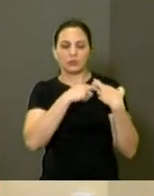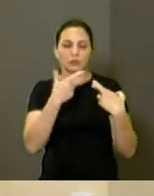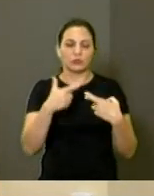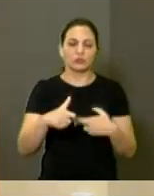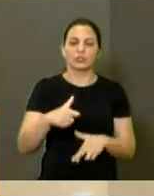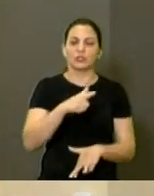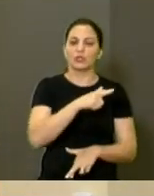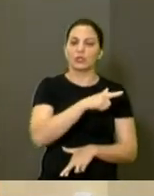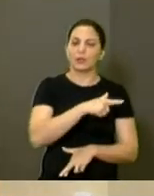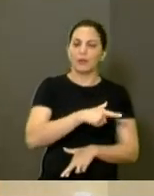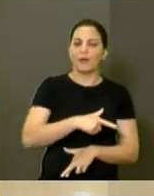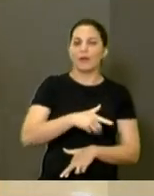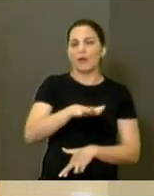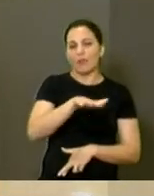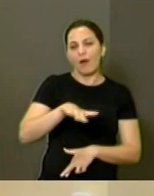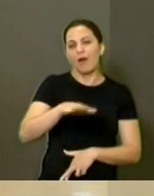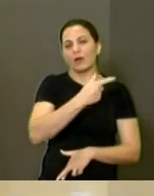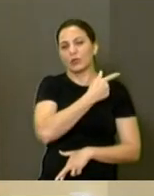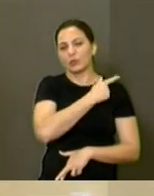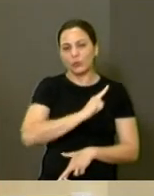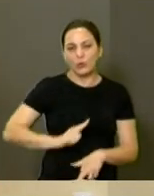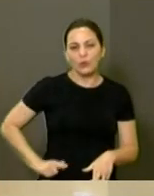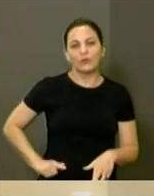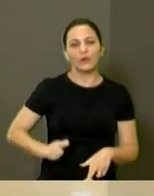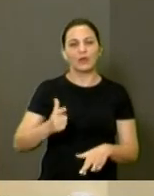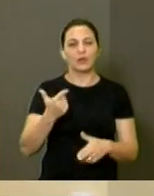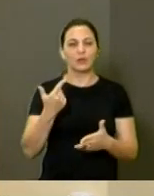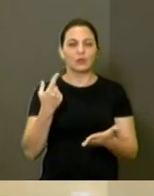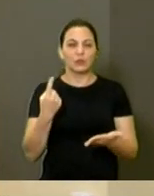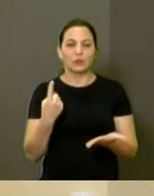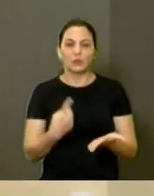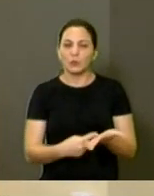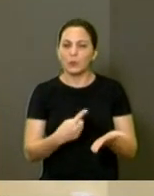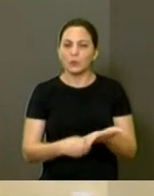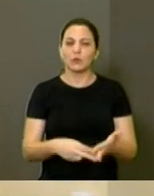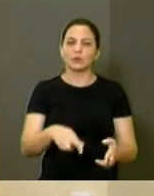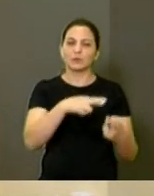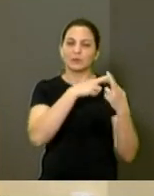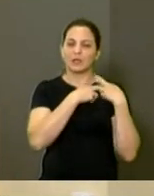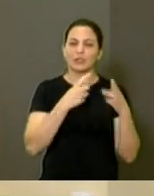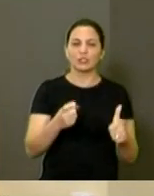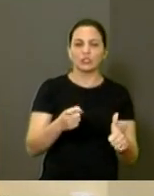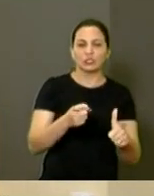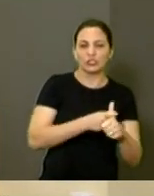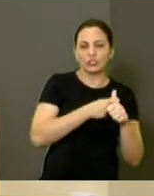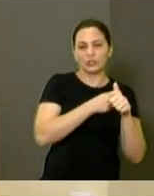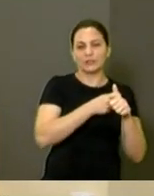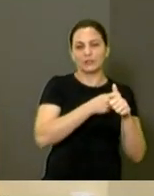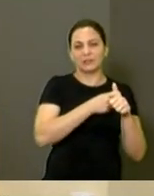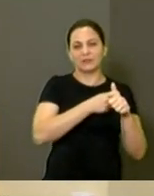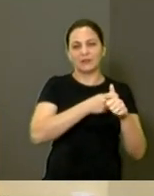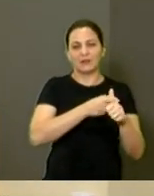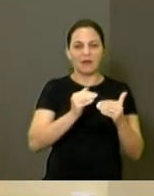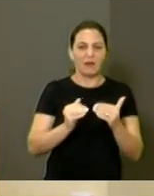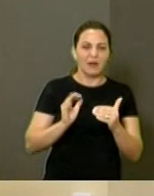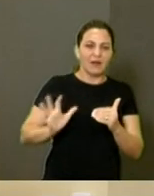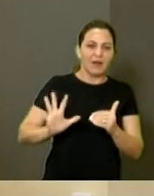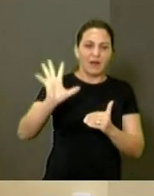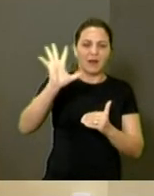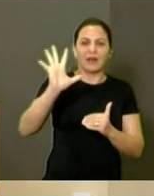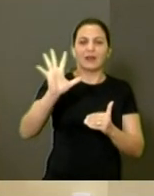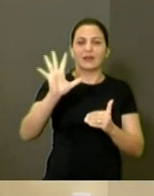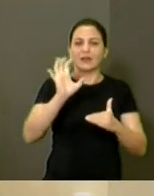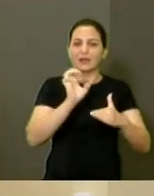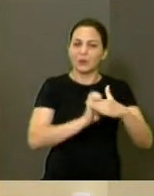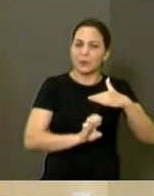poder público que deixou de cumprir com a sua obrigação com a CTA e levou ela para uma das dívidas mais altas que eu já vi na história de uma empresa de